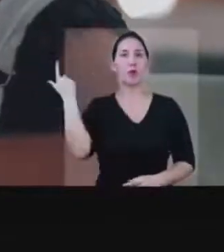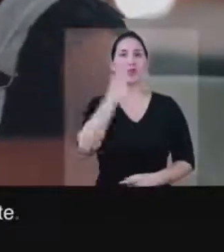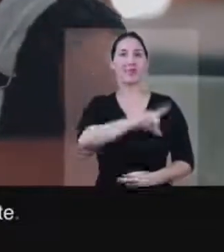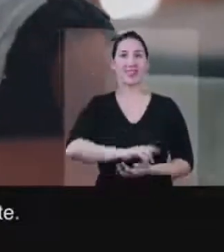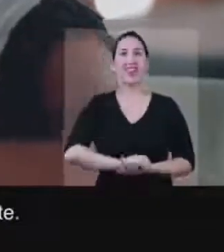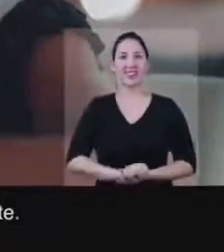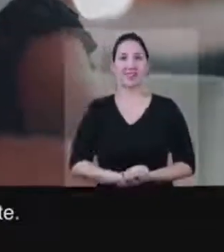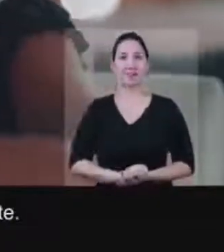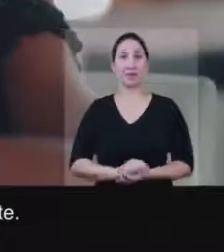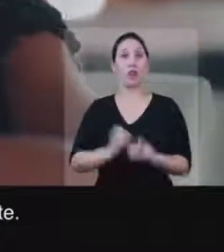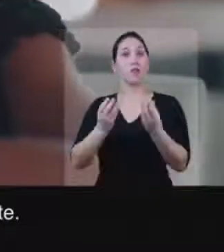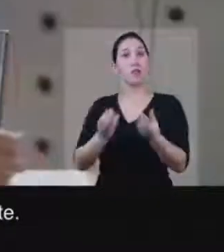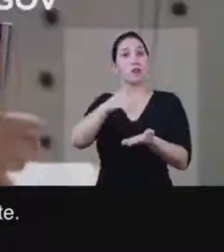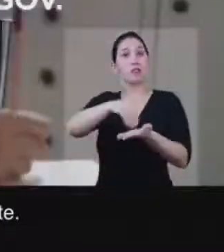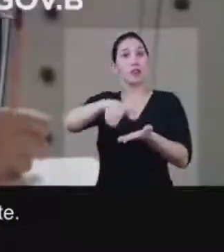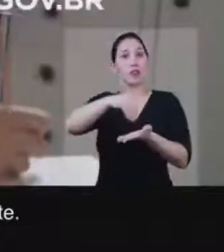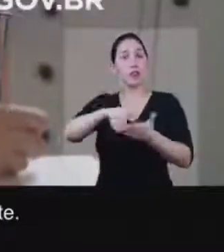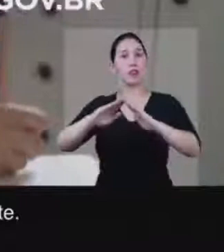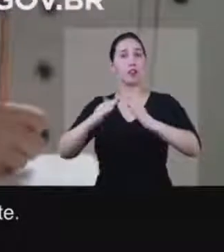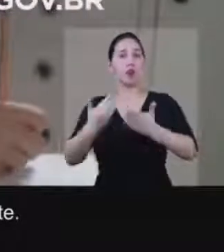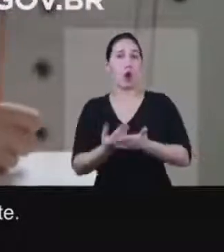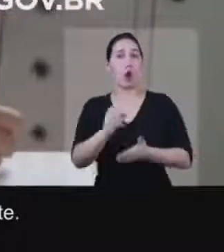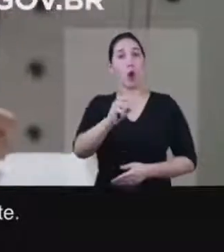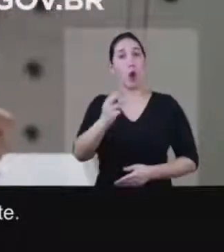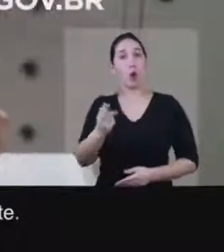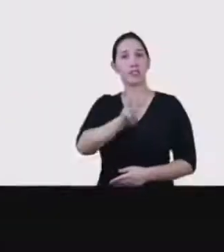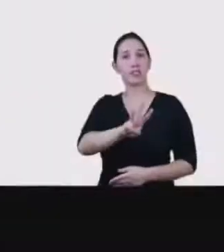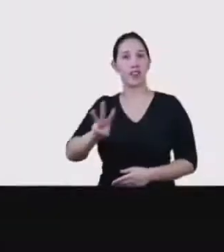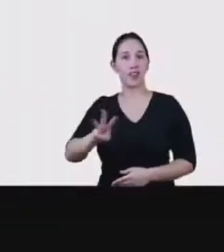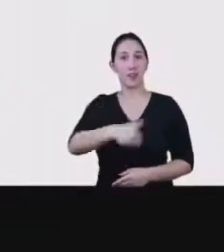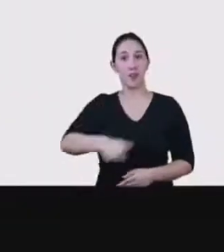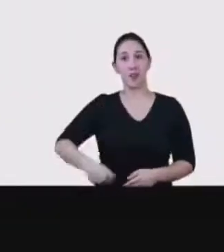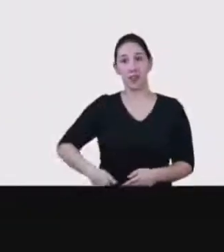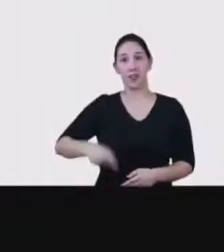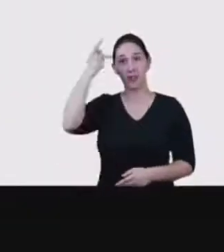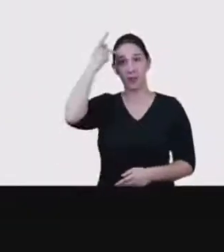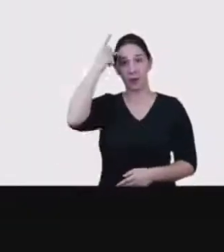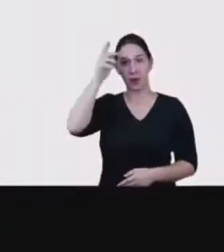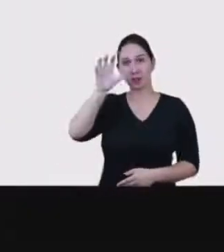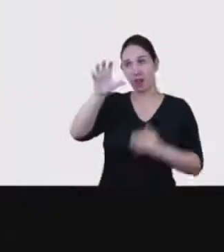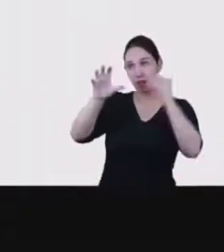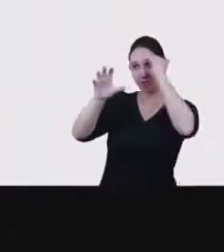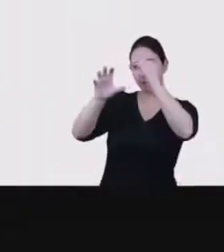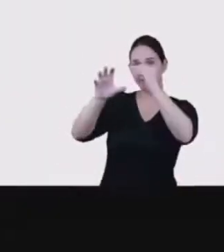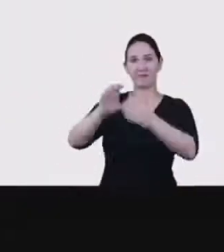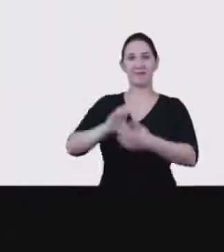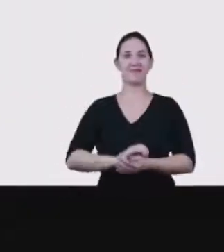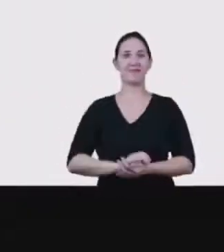série. Informe-se na secretaria da sua escola ou no site. Governo de São Paulo, Estado de Respeito.